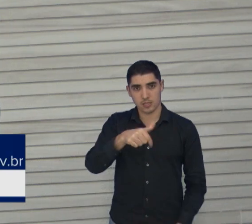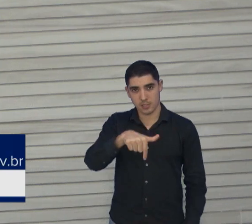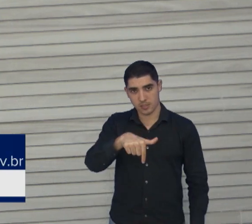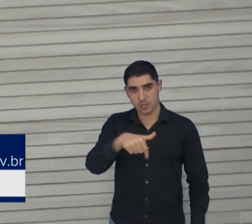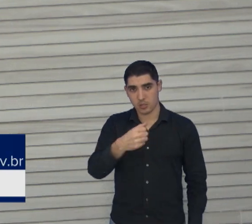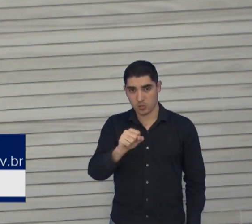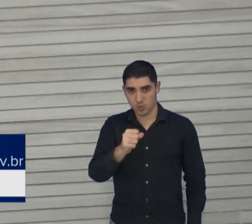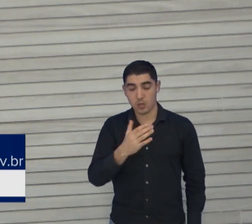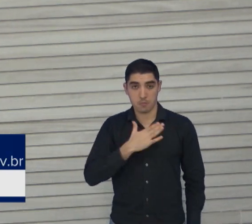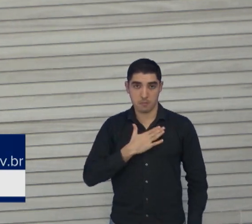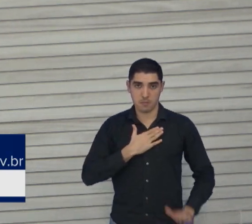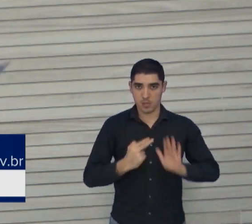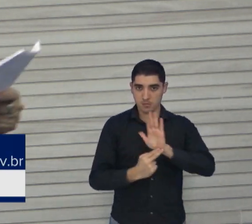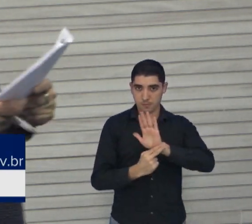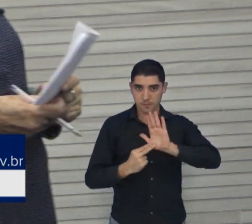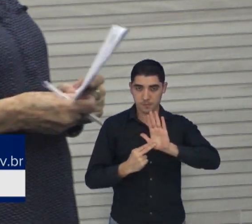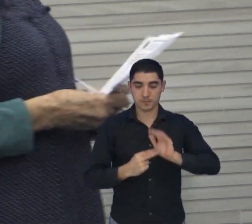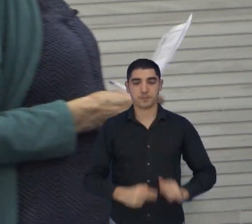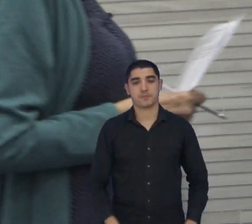minha autoria.